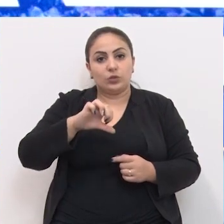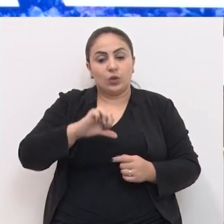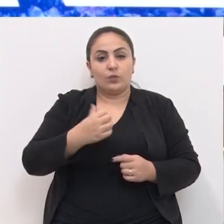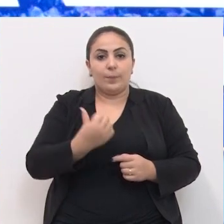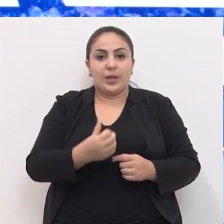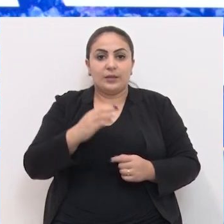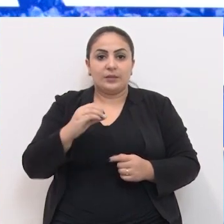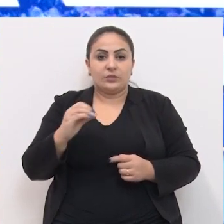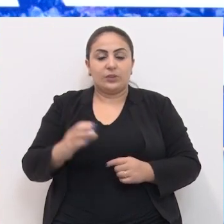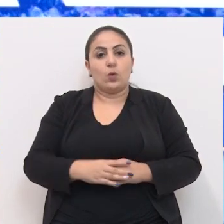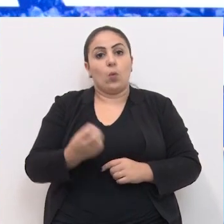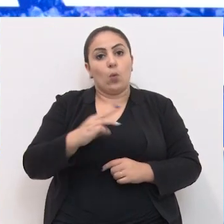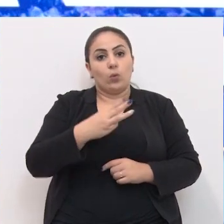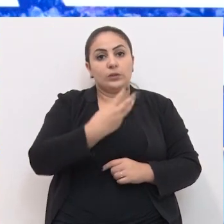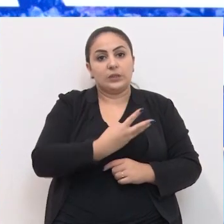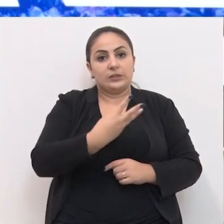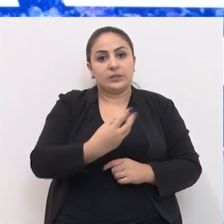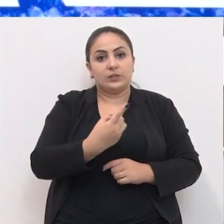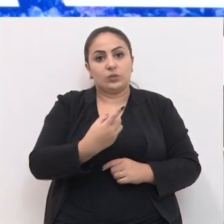3316-9600 ou